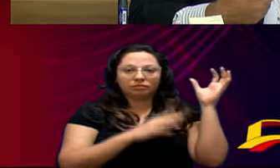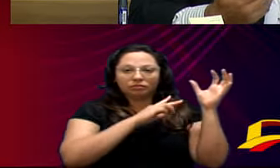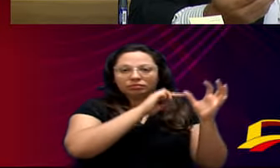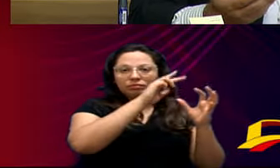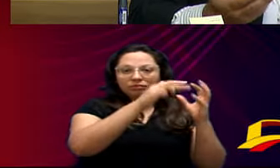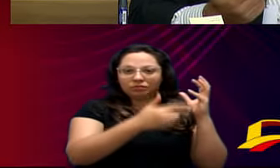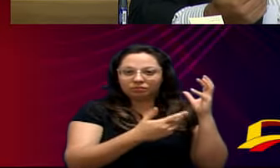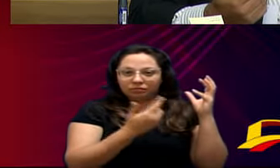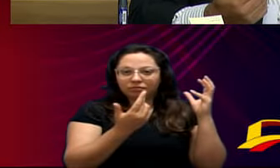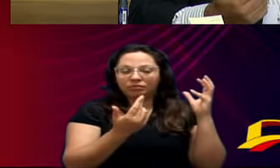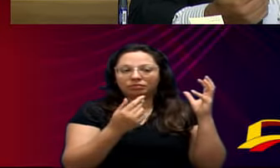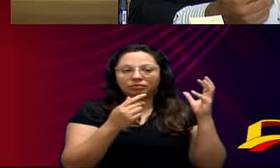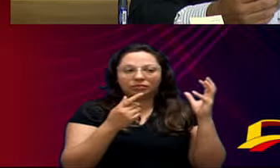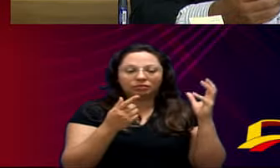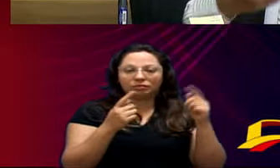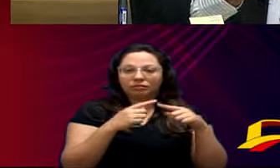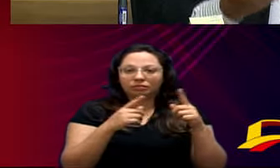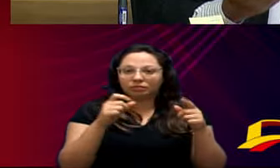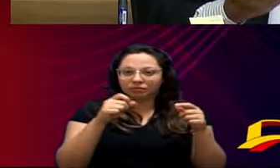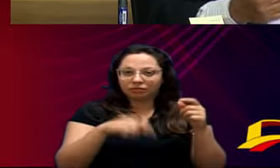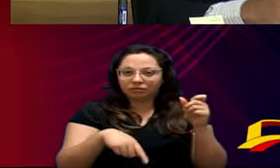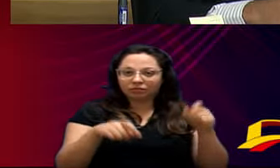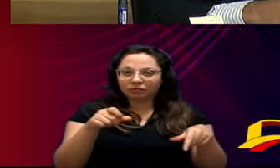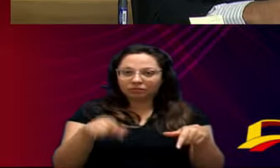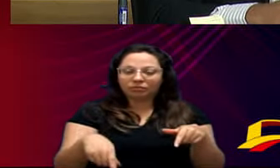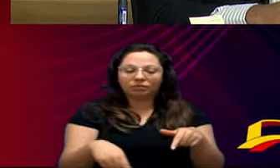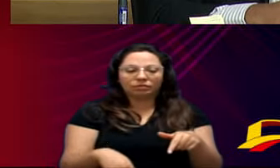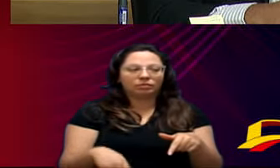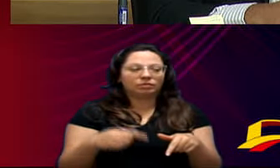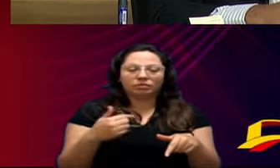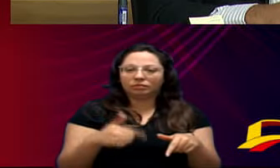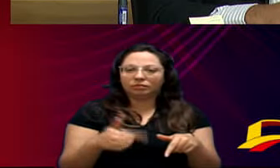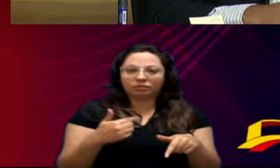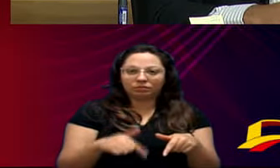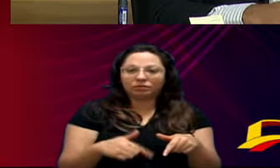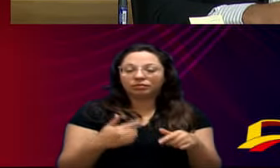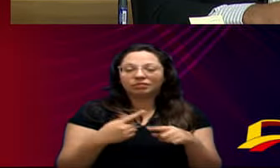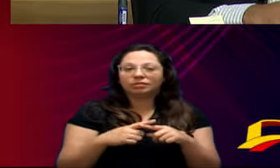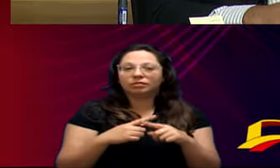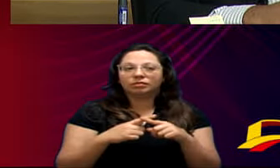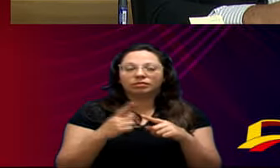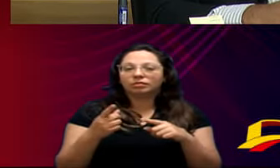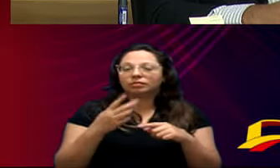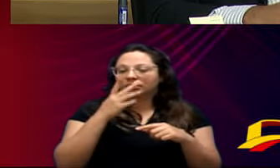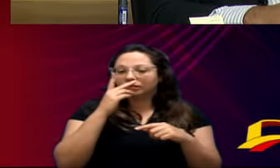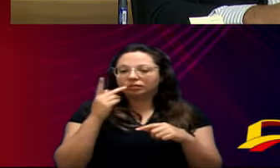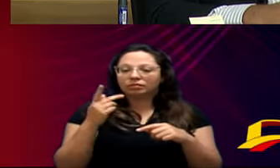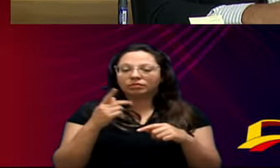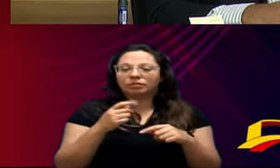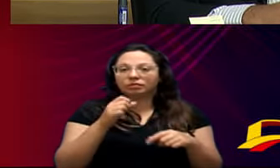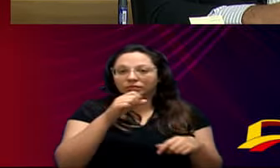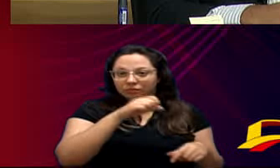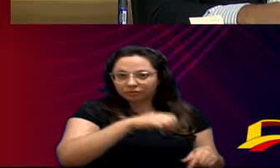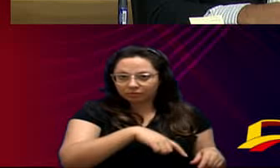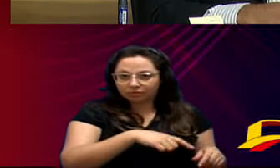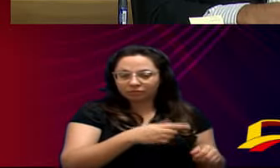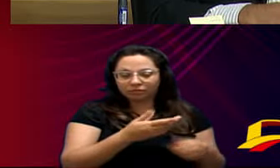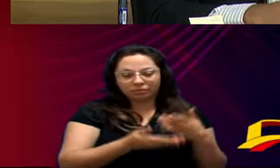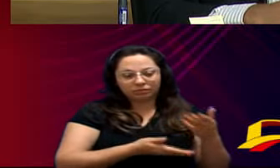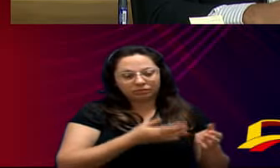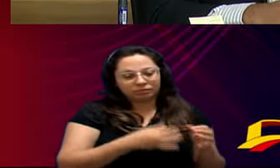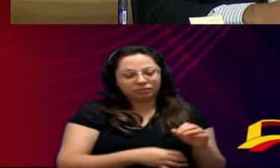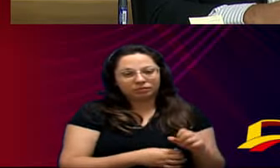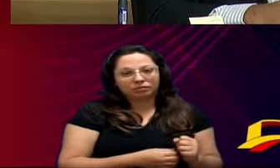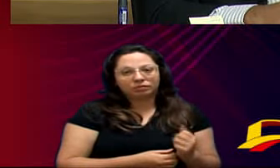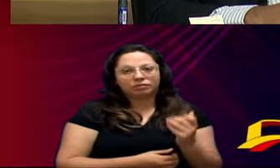amb a pessoa planta não tem o apoio da prefeitura para fazer a o corte tá na calçada ela tá trazendo benefício